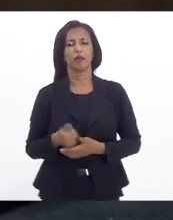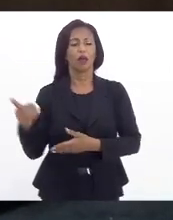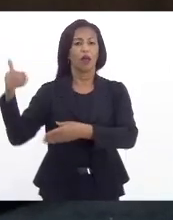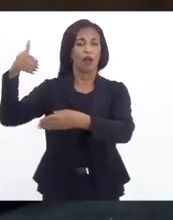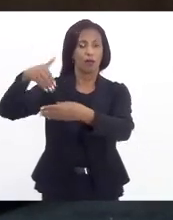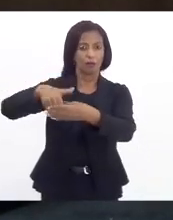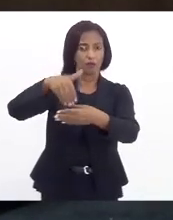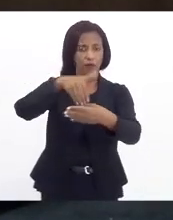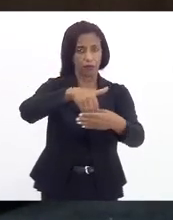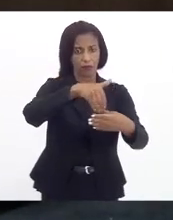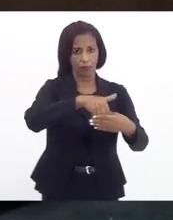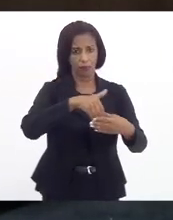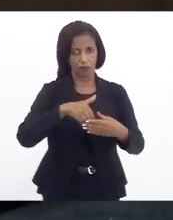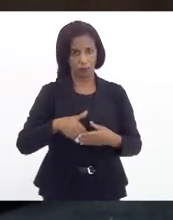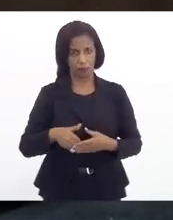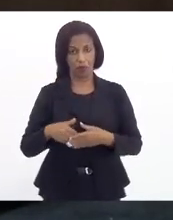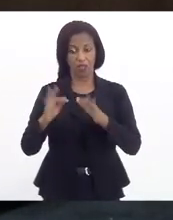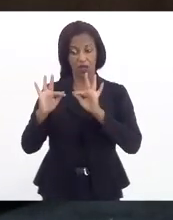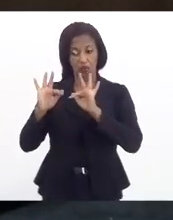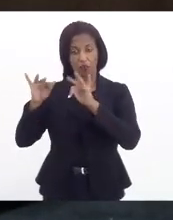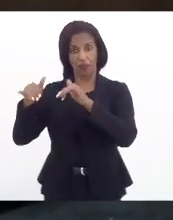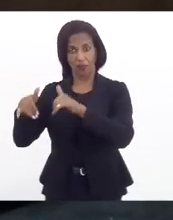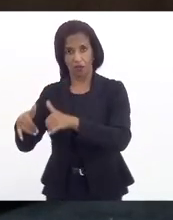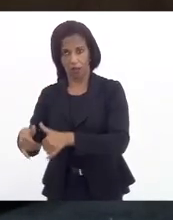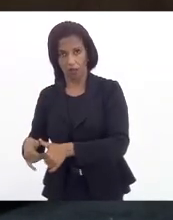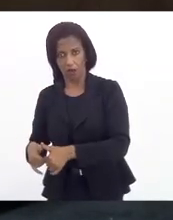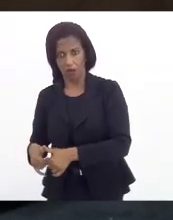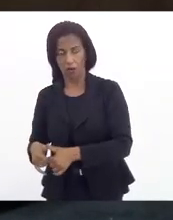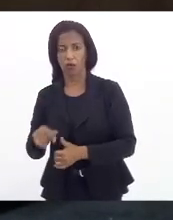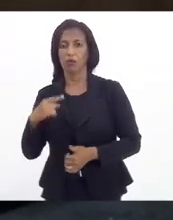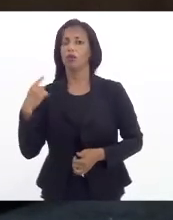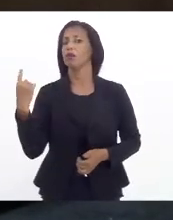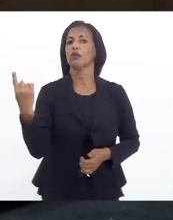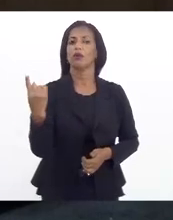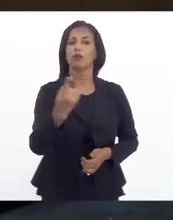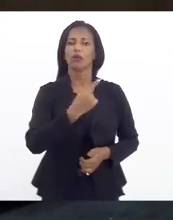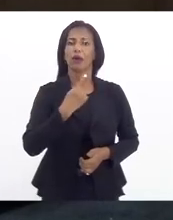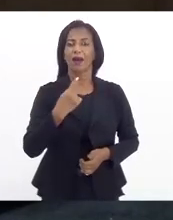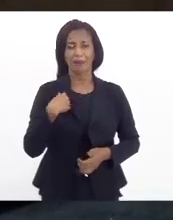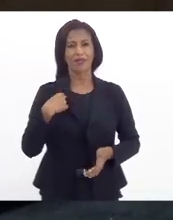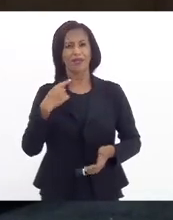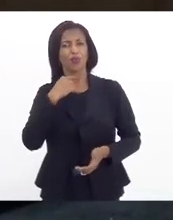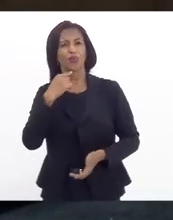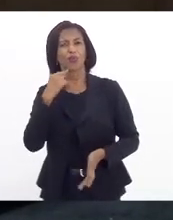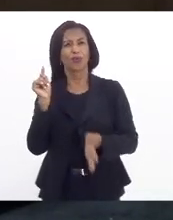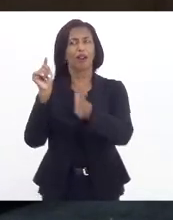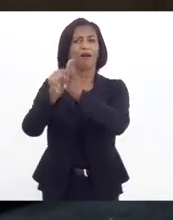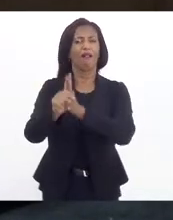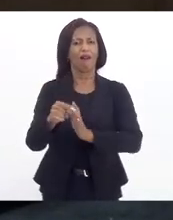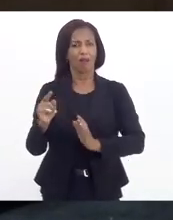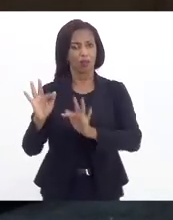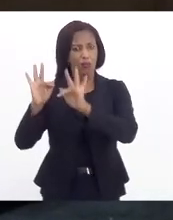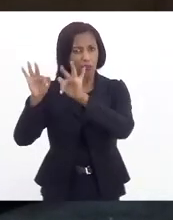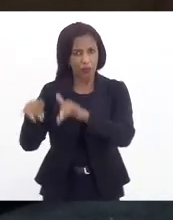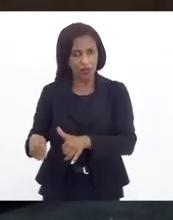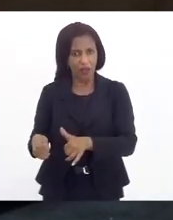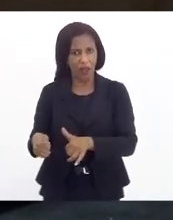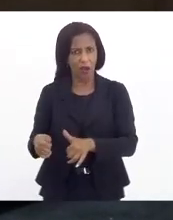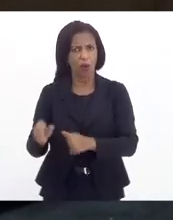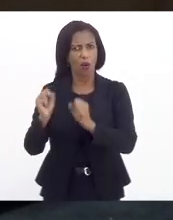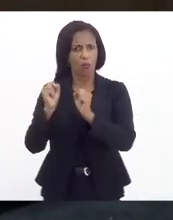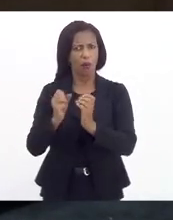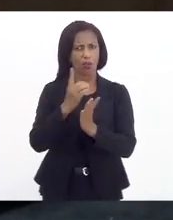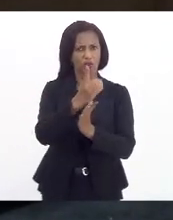Exª e, ao final, a minha indagação é essa, ao final, poderemos fazer a